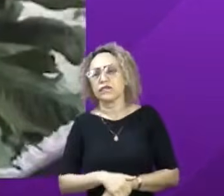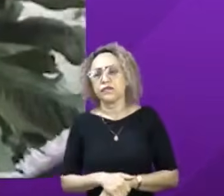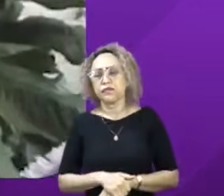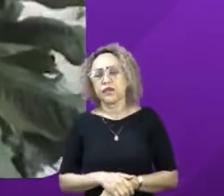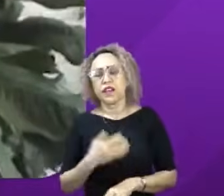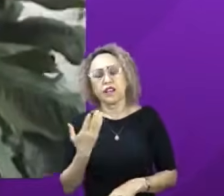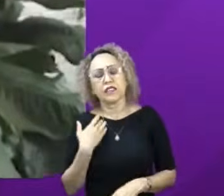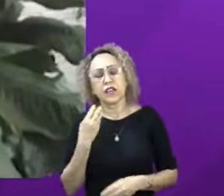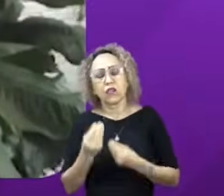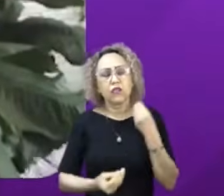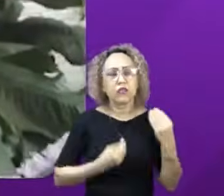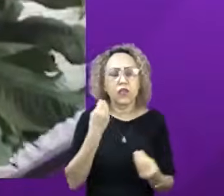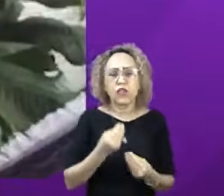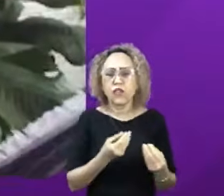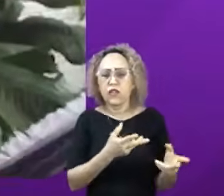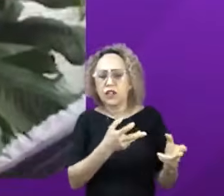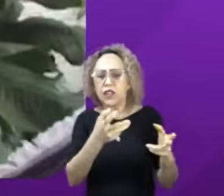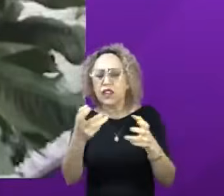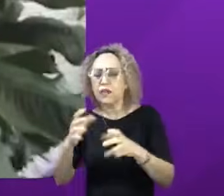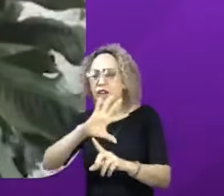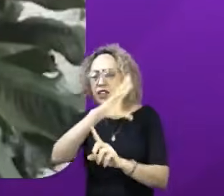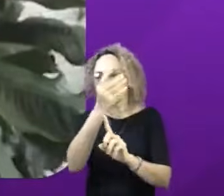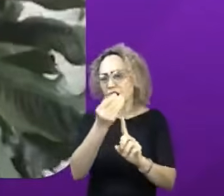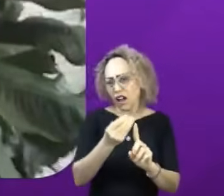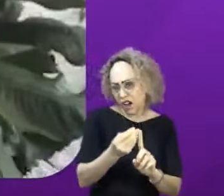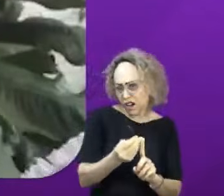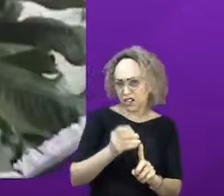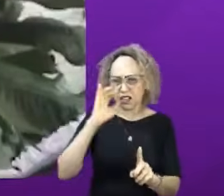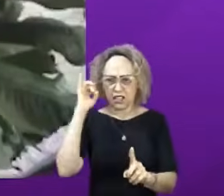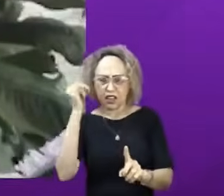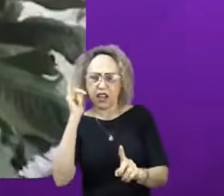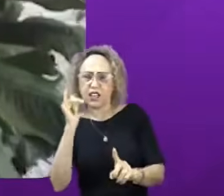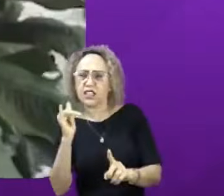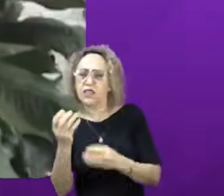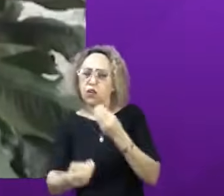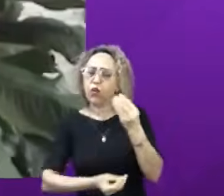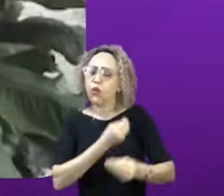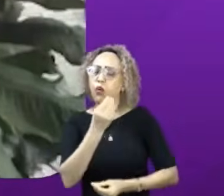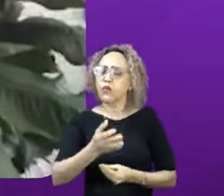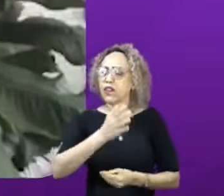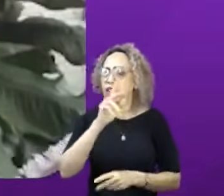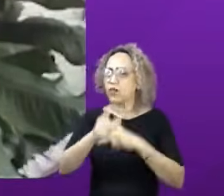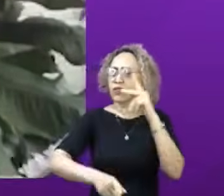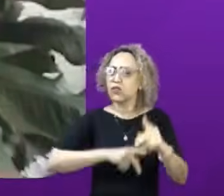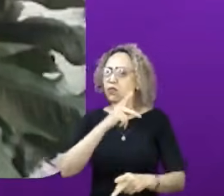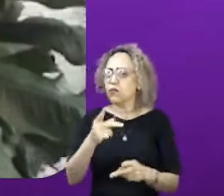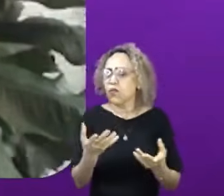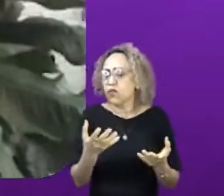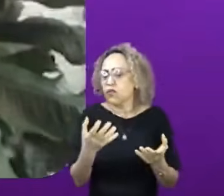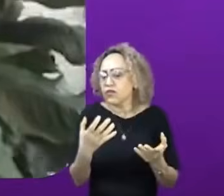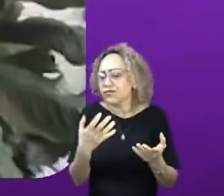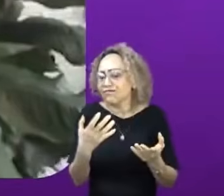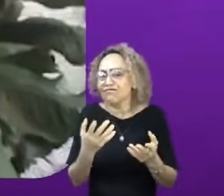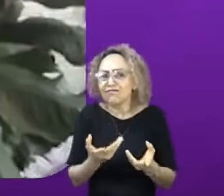essas narrativas, olhar essa arte, olhar essa forma de ver o mundo e jogar para o